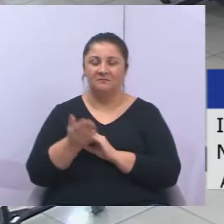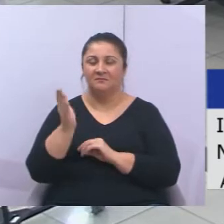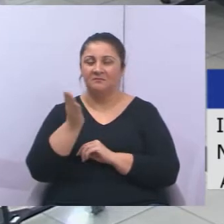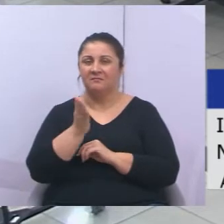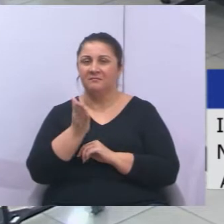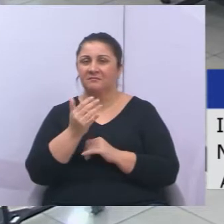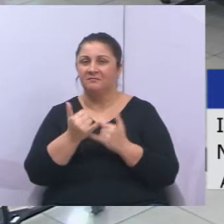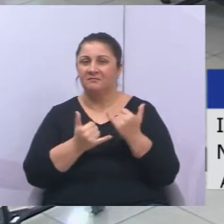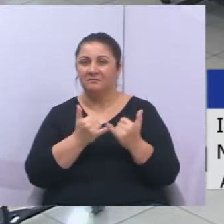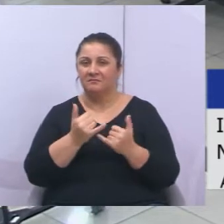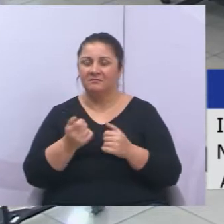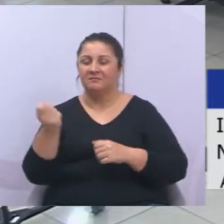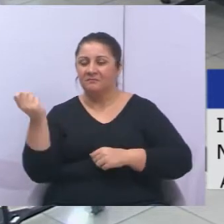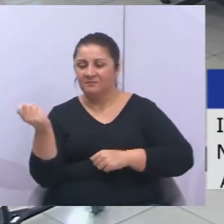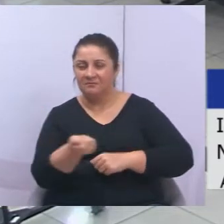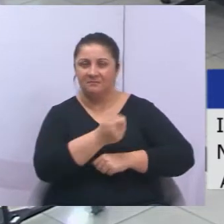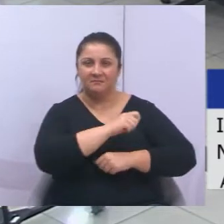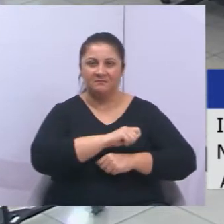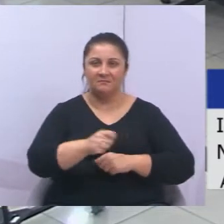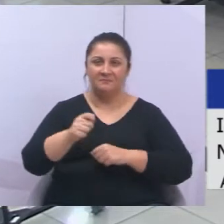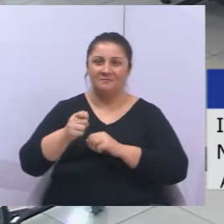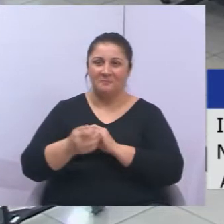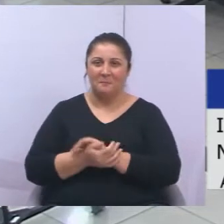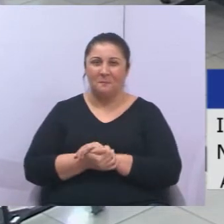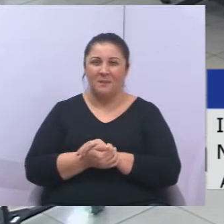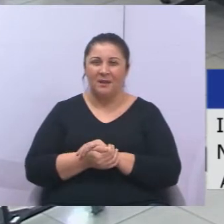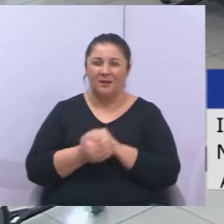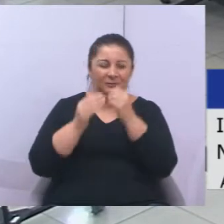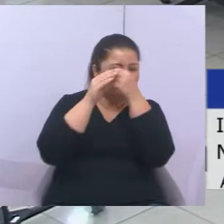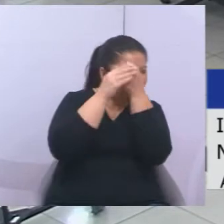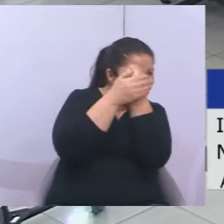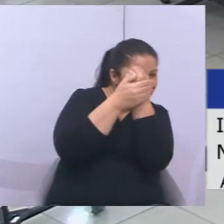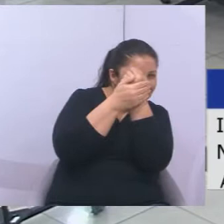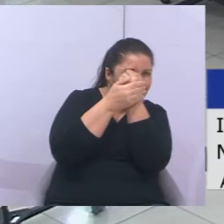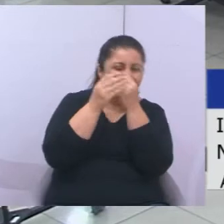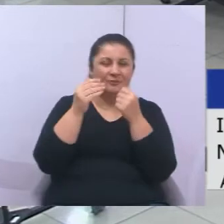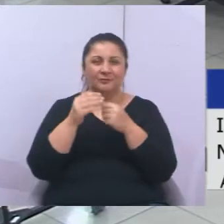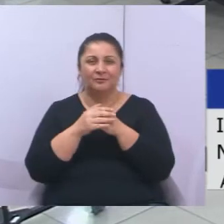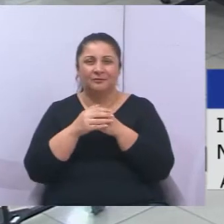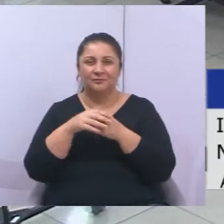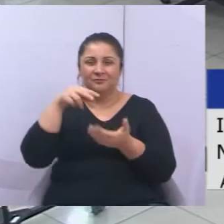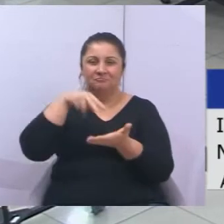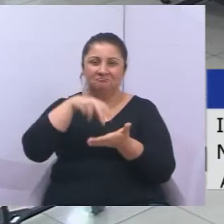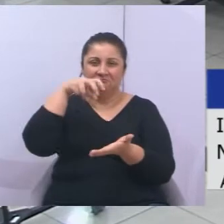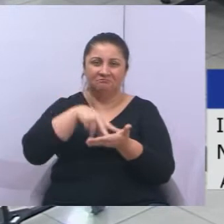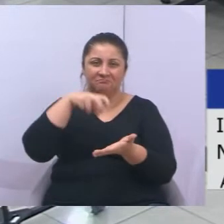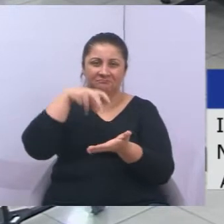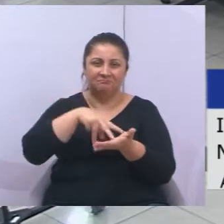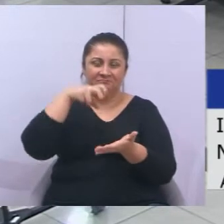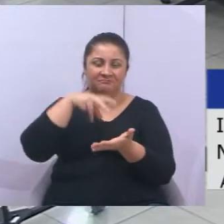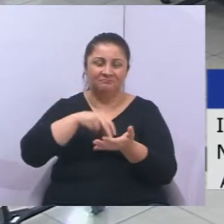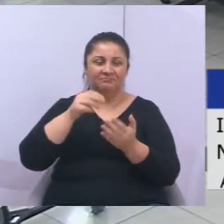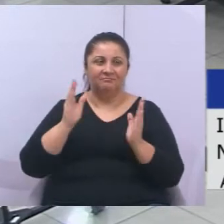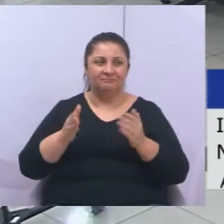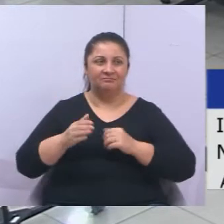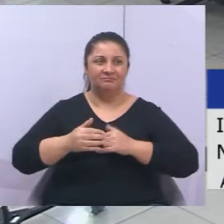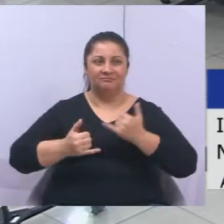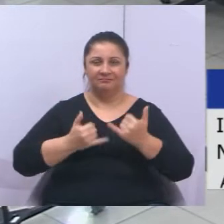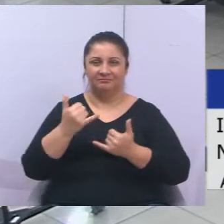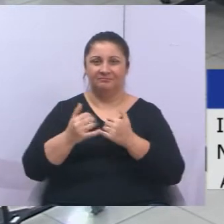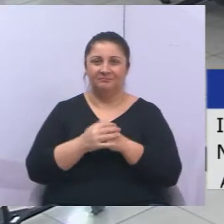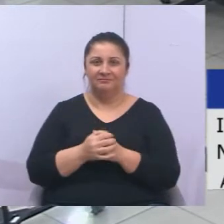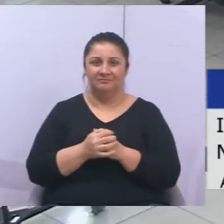Já brinquei de taco, já brinquei de pique-esconde, já brinquei de pula-carniça, já brinquei de muita carniça? Coisa.